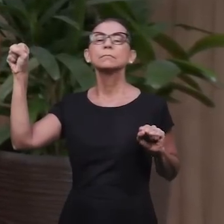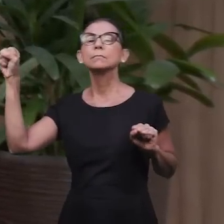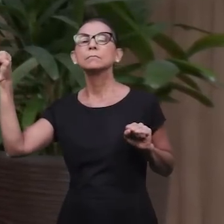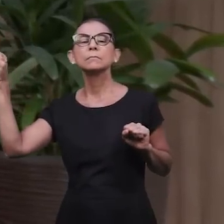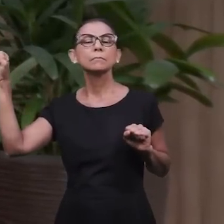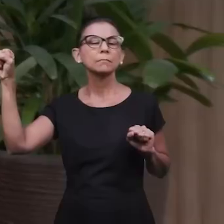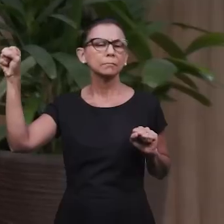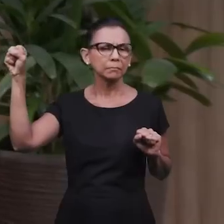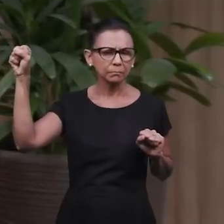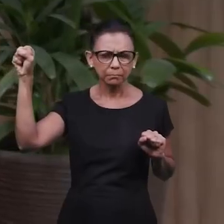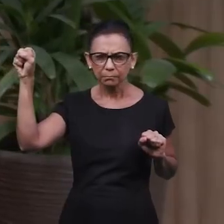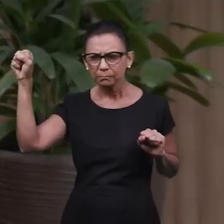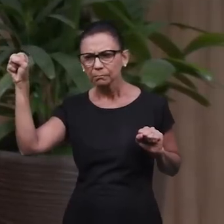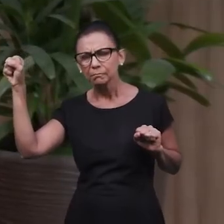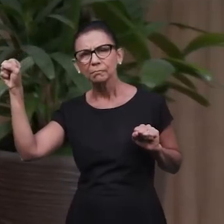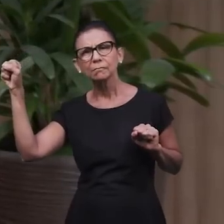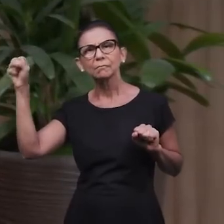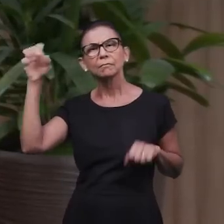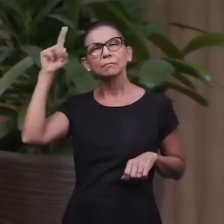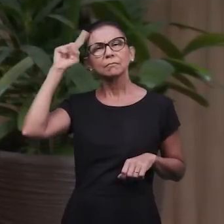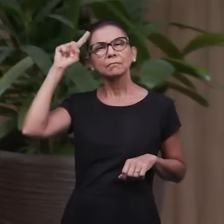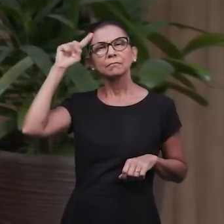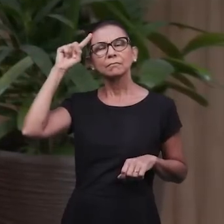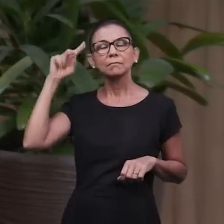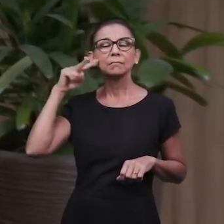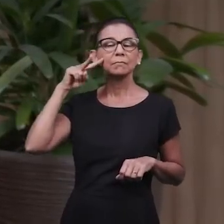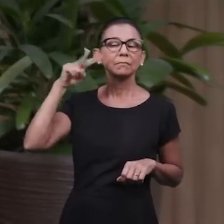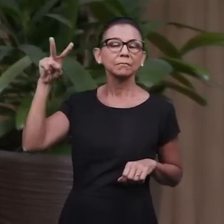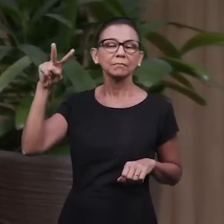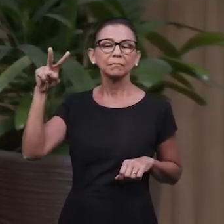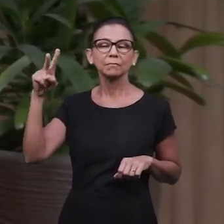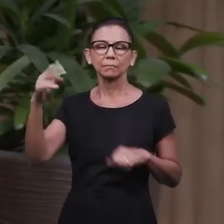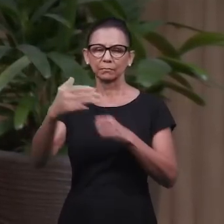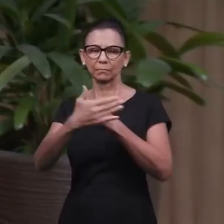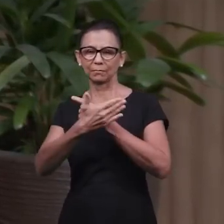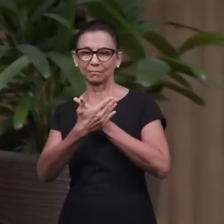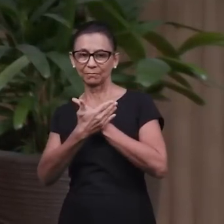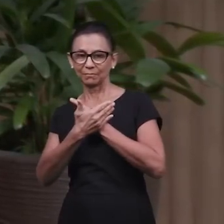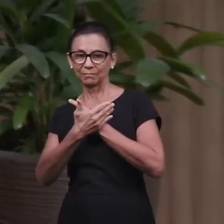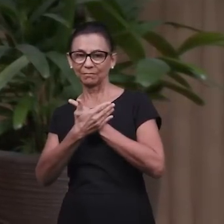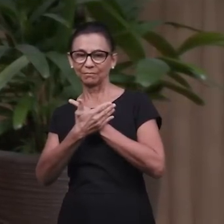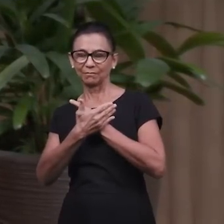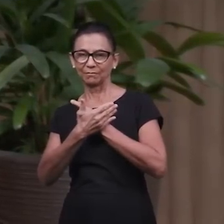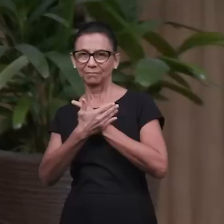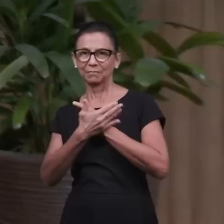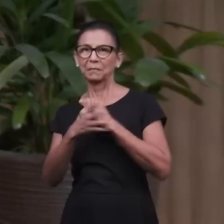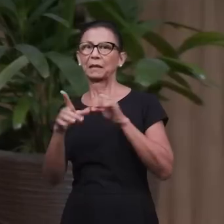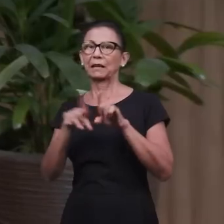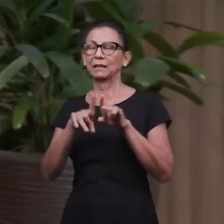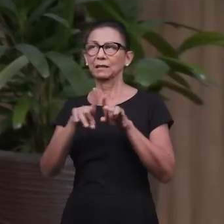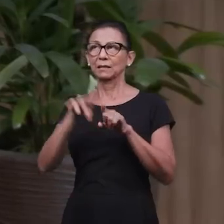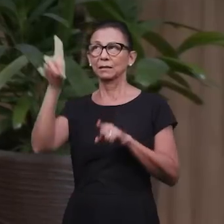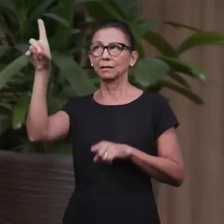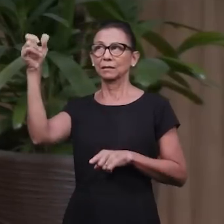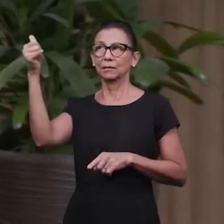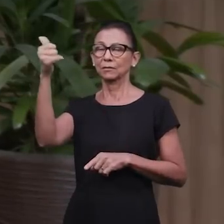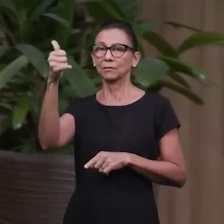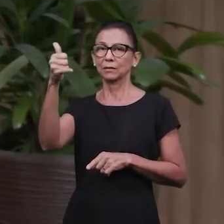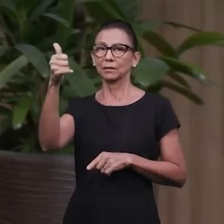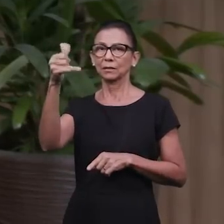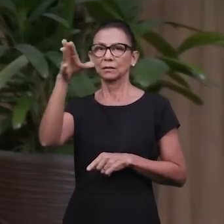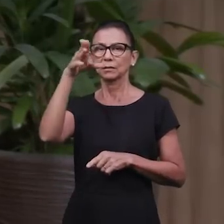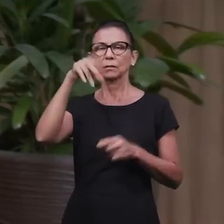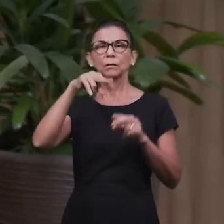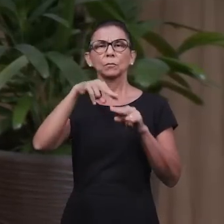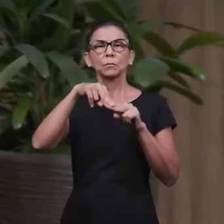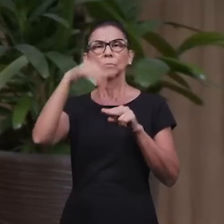guarda todos os dias e todas as horas. Mas não apenas isso. Ele quer falar conosco através